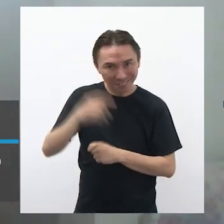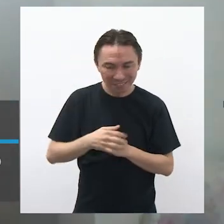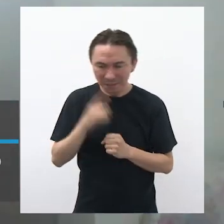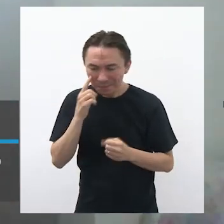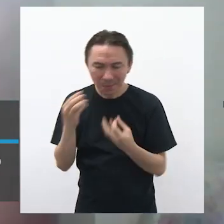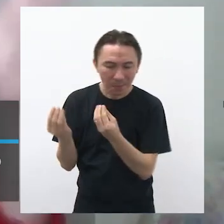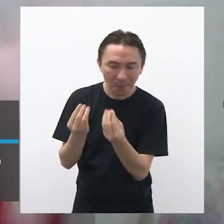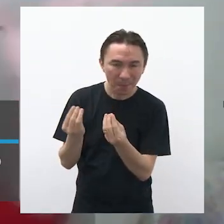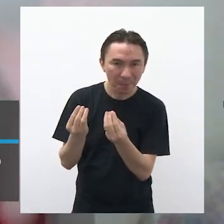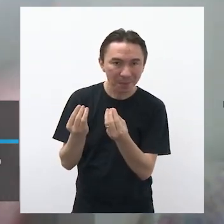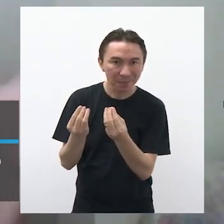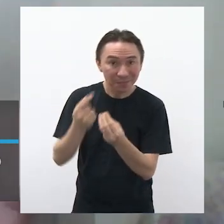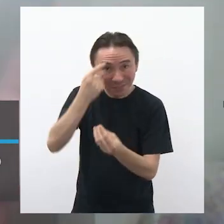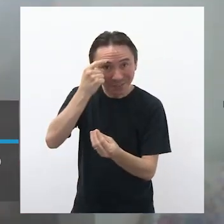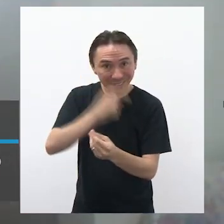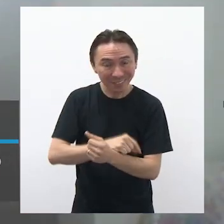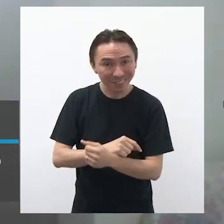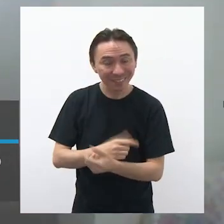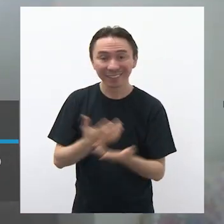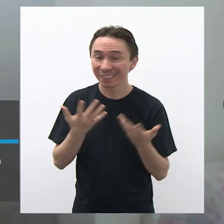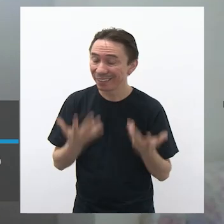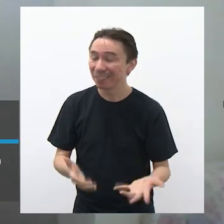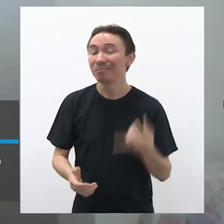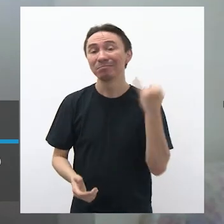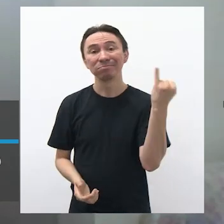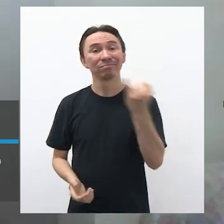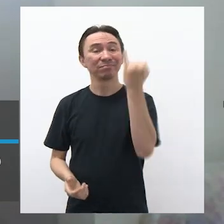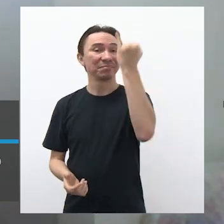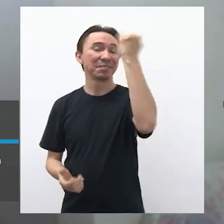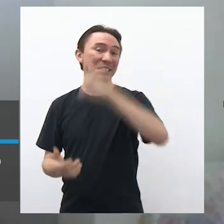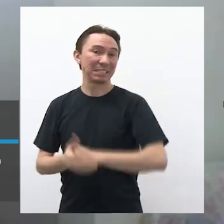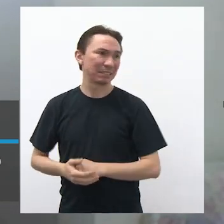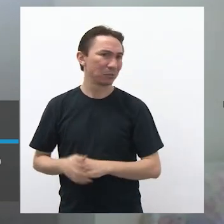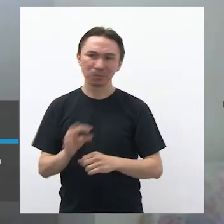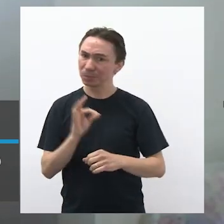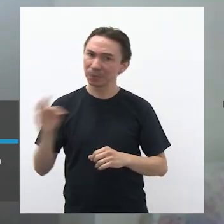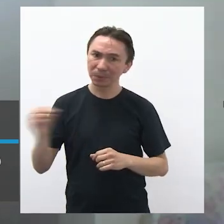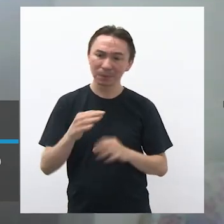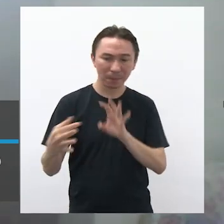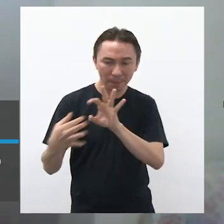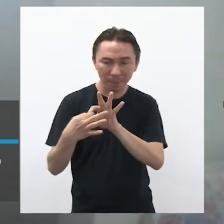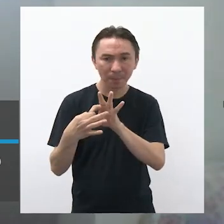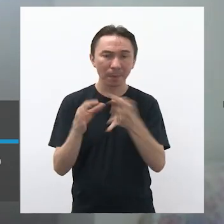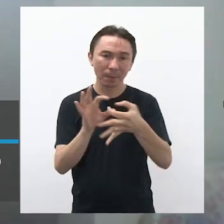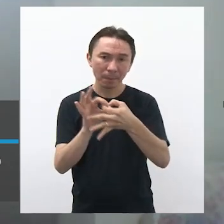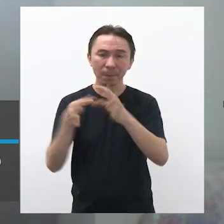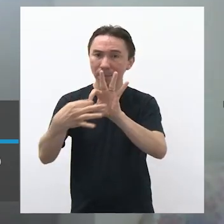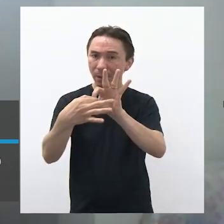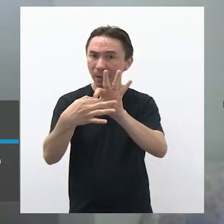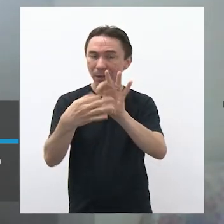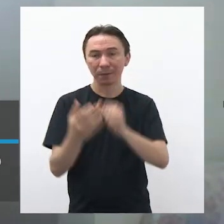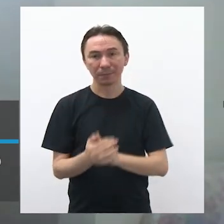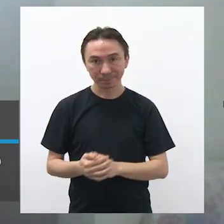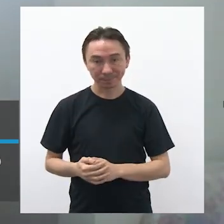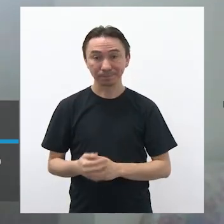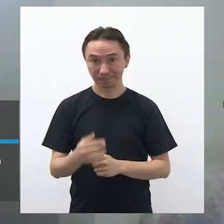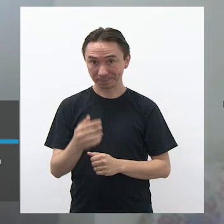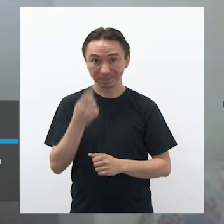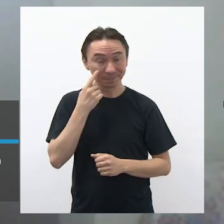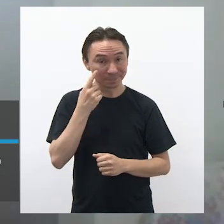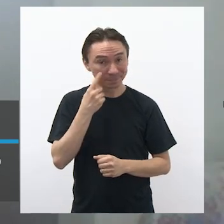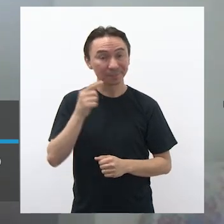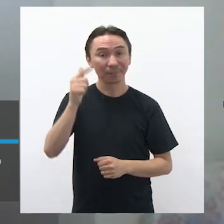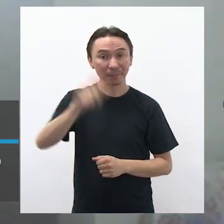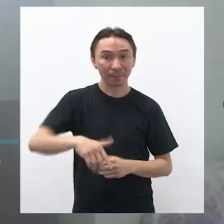as peças? E aí a gente vai percebendo, então, como é que essas peças estão relacionadas. E para falar disso, eu vou pedir para o Giovanni colocar para a